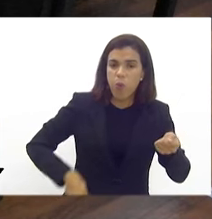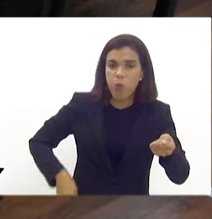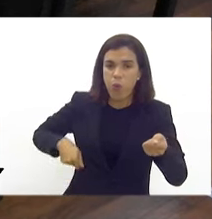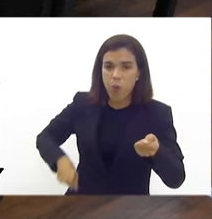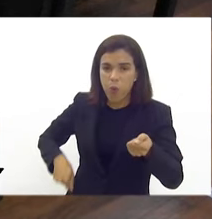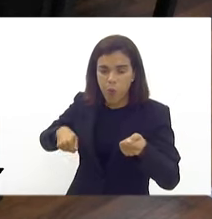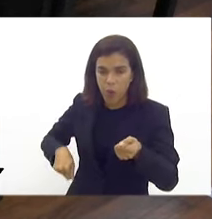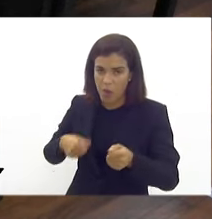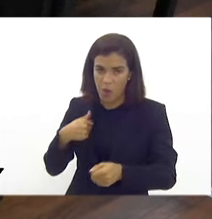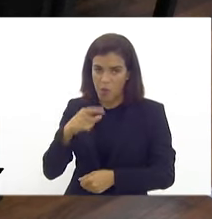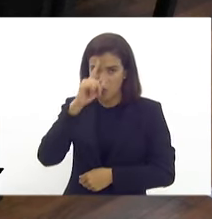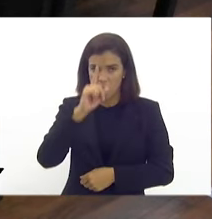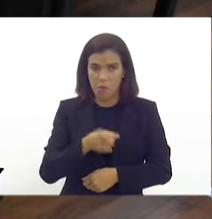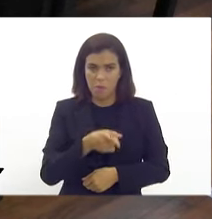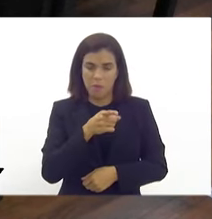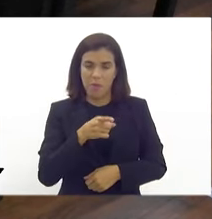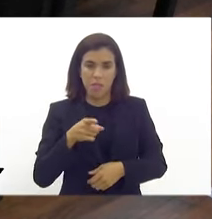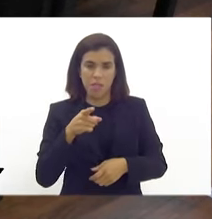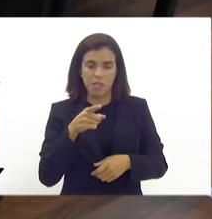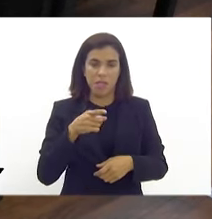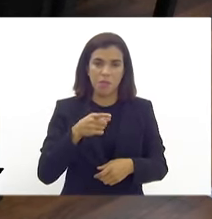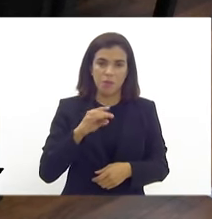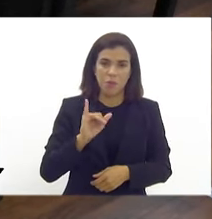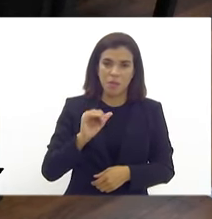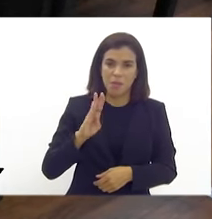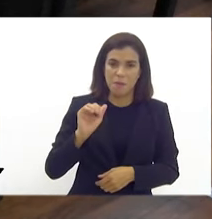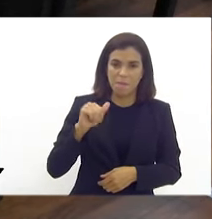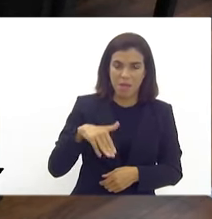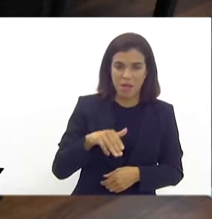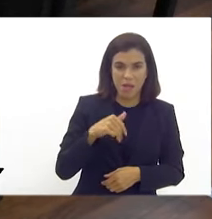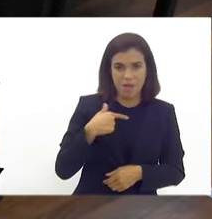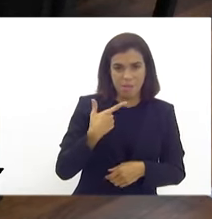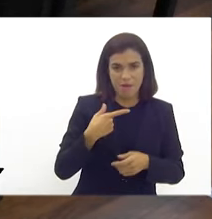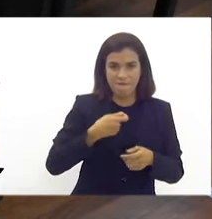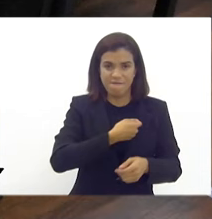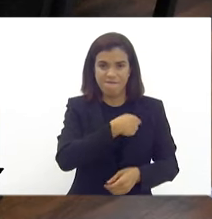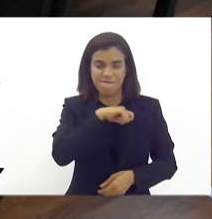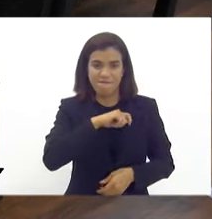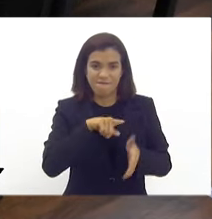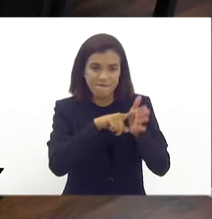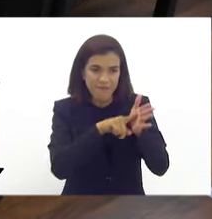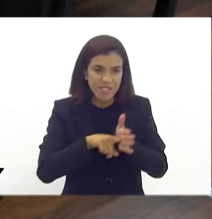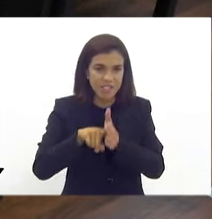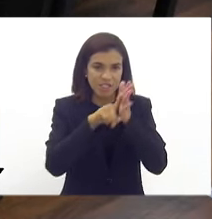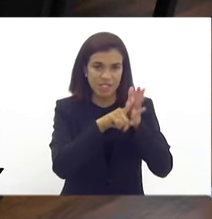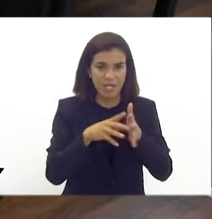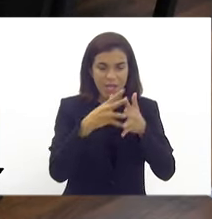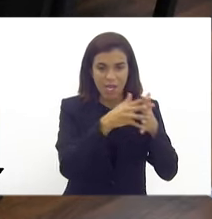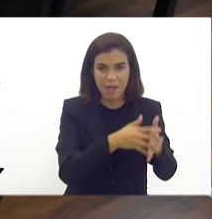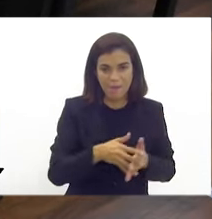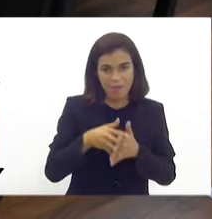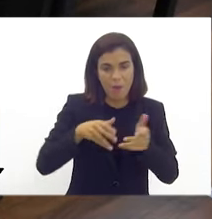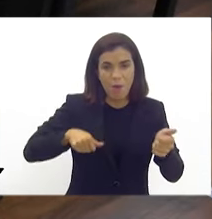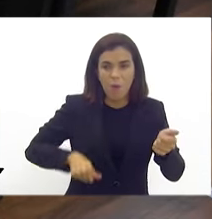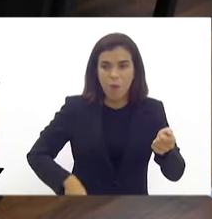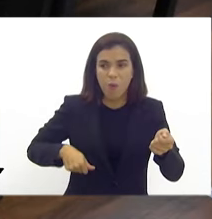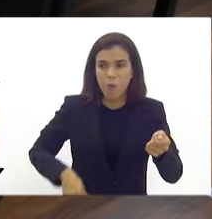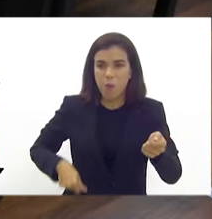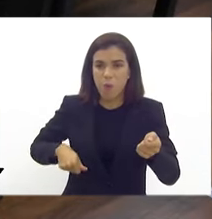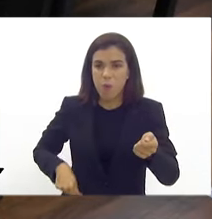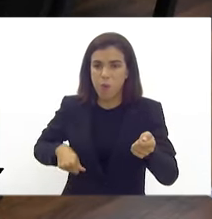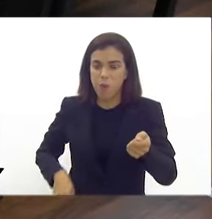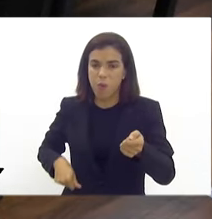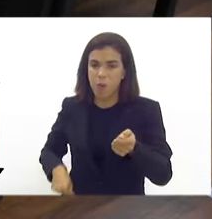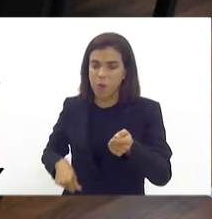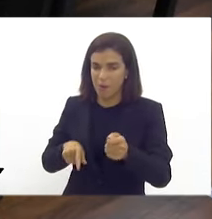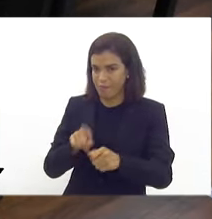bama fiscalizar o caminhão de São Paulo pro Rio não é essa a questão porque isso não tá dando o quê visibilidade para esse ente Federado